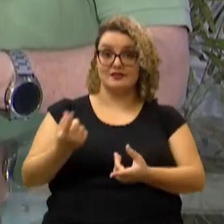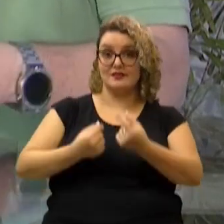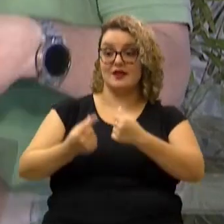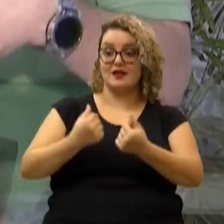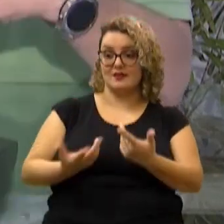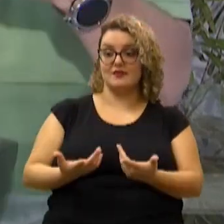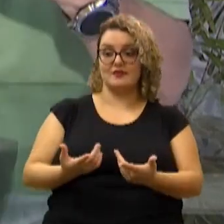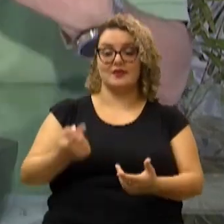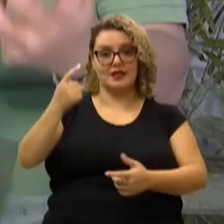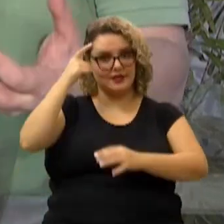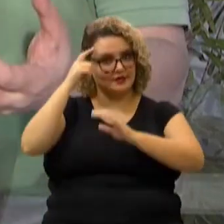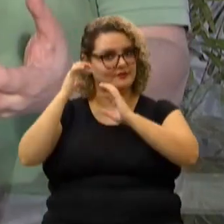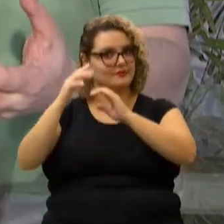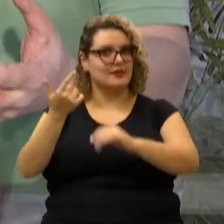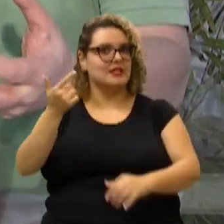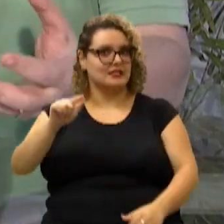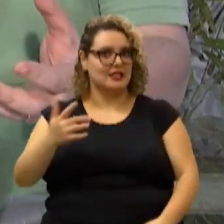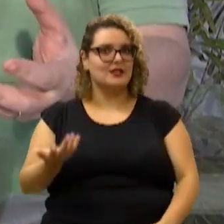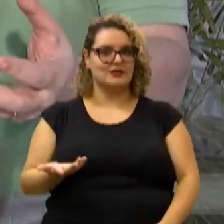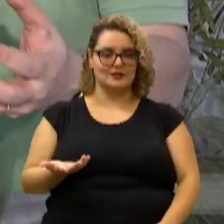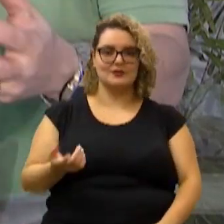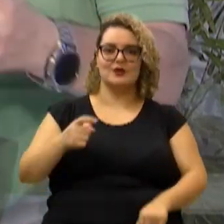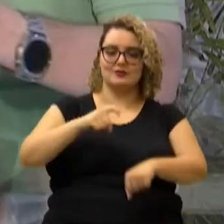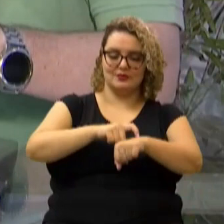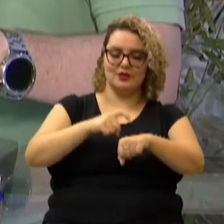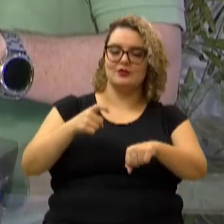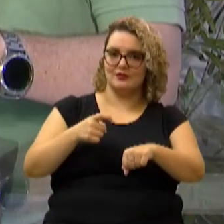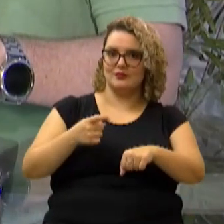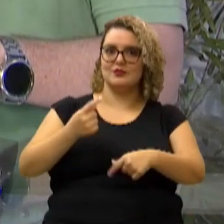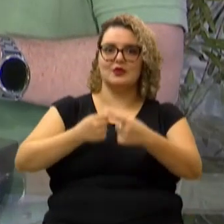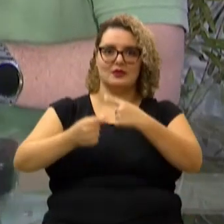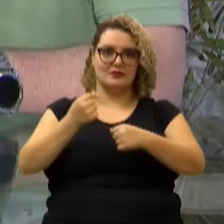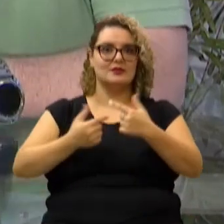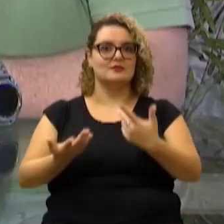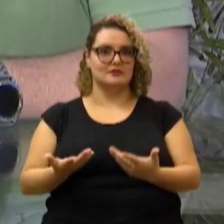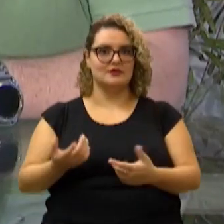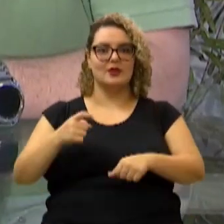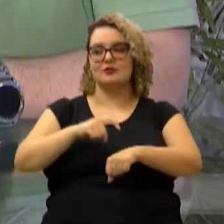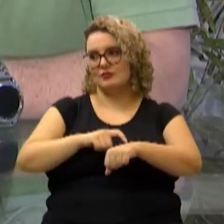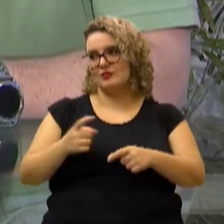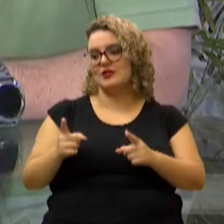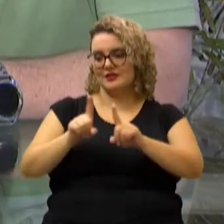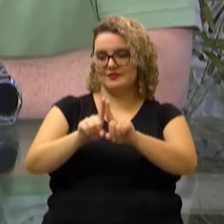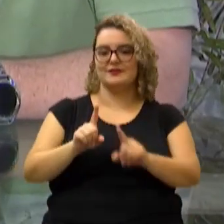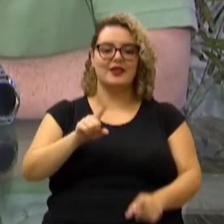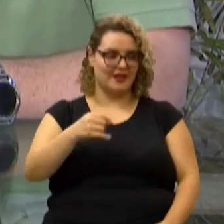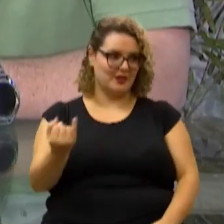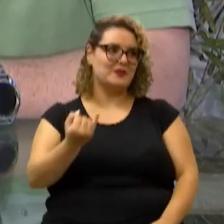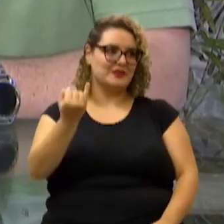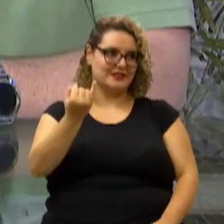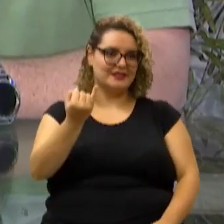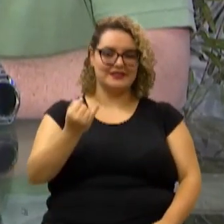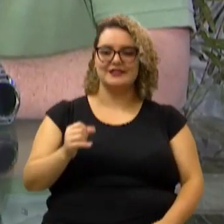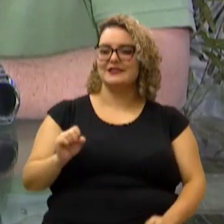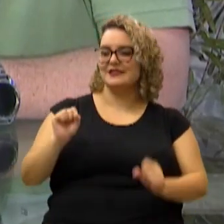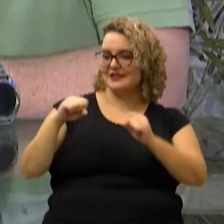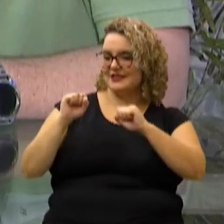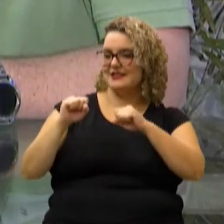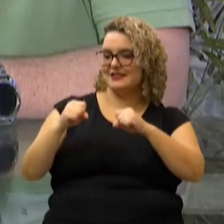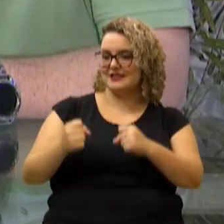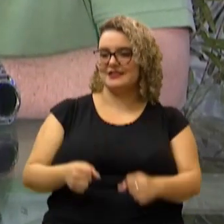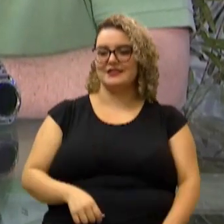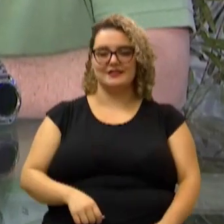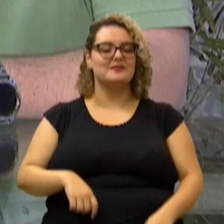organizar financeiramente e repensar sobre o momento financeiro no momento da sua união é fundamental né professor